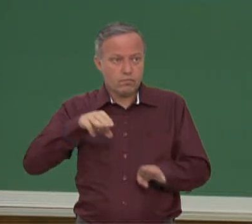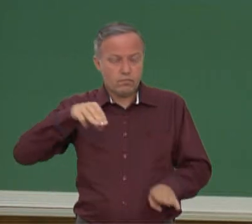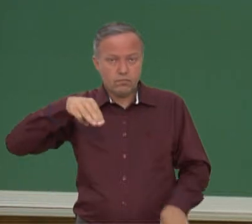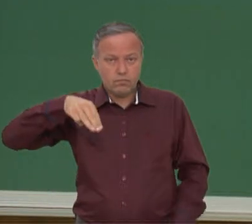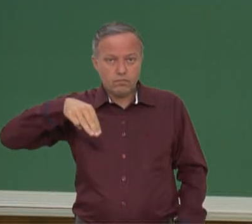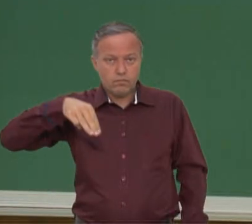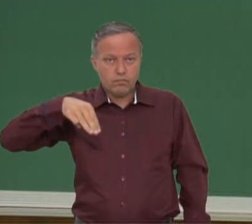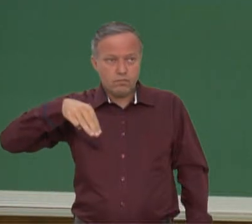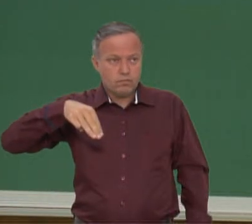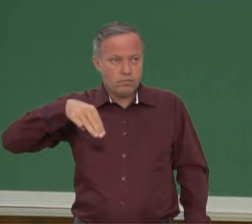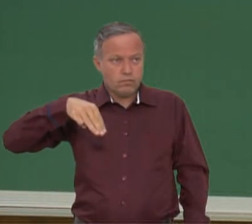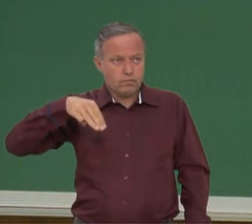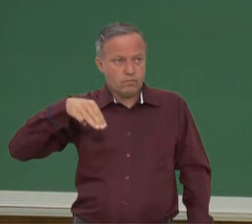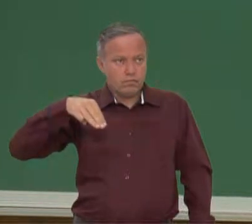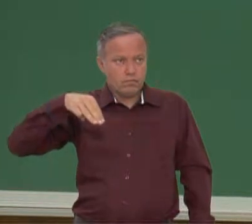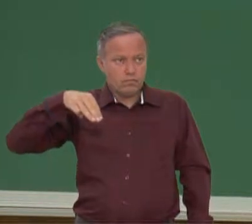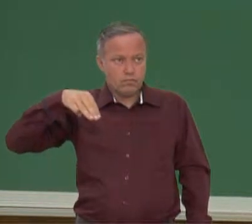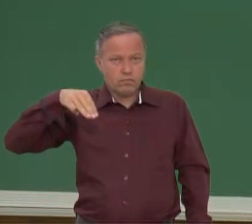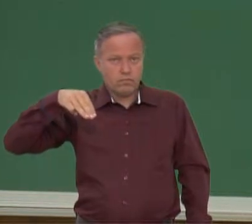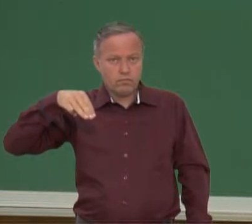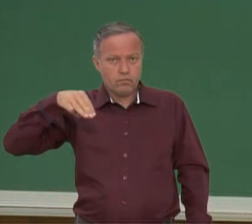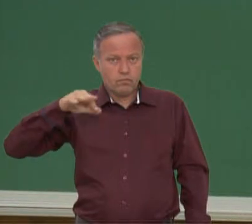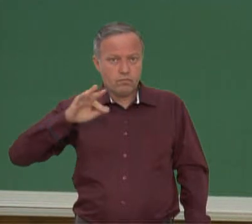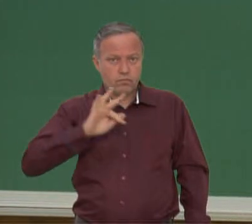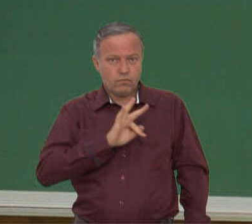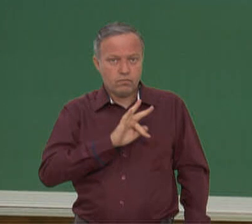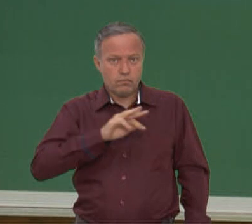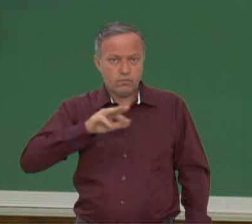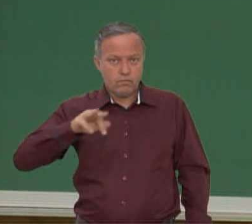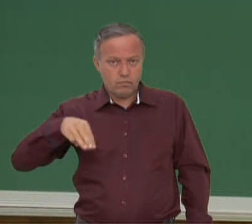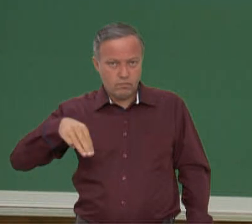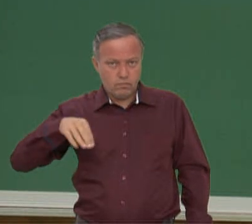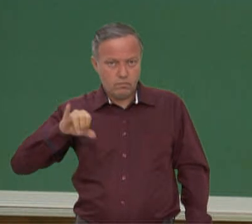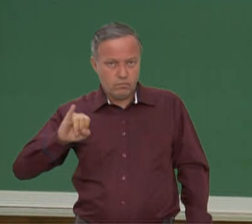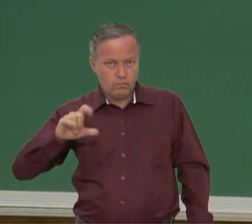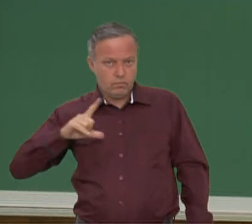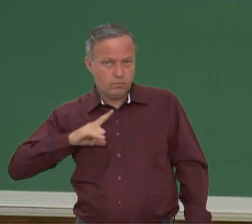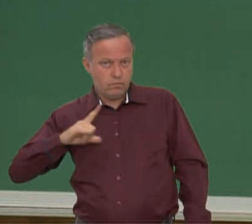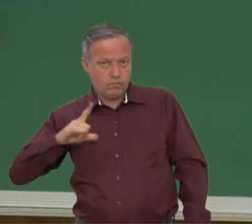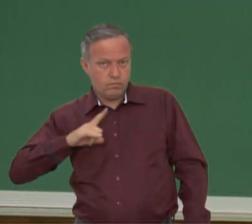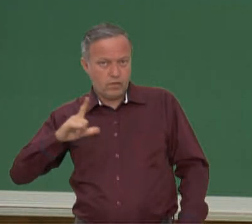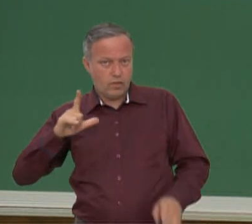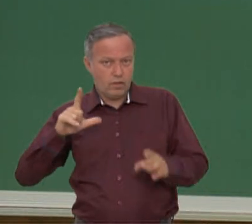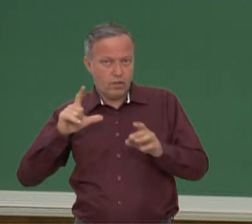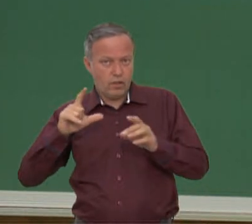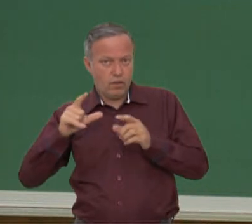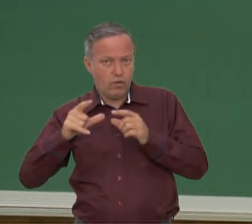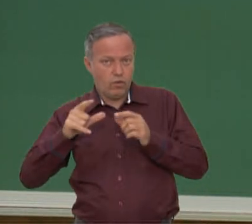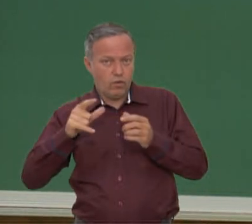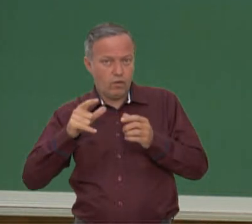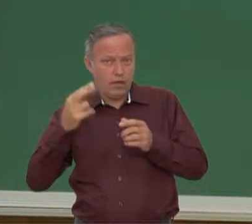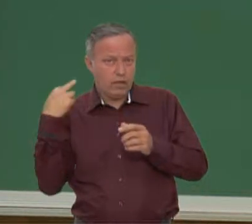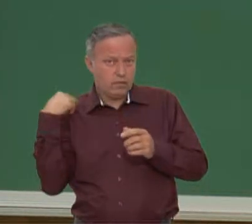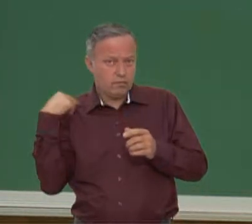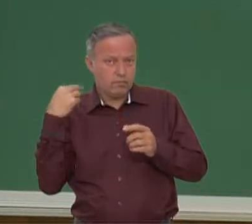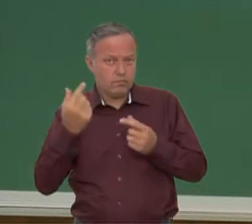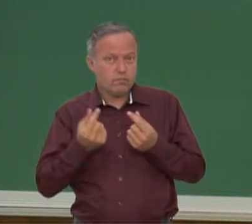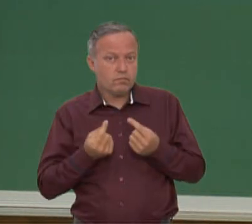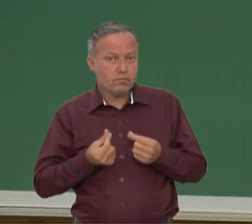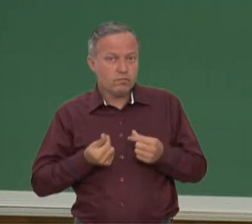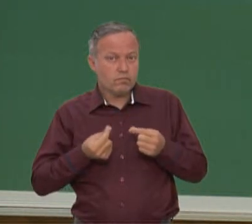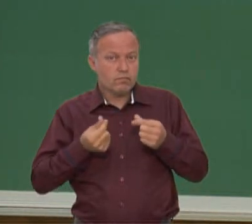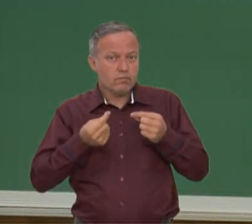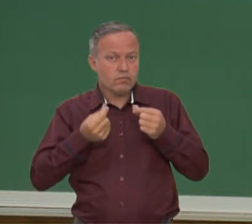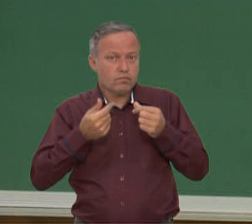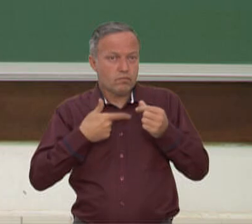organismos, eles foram criados para tentar, então, organizar aí as atividades, as relações internacionais